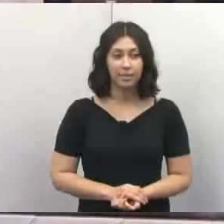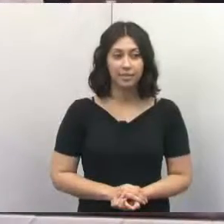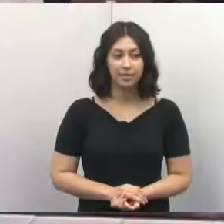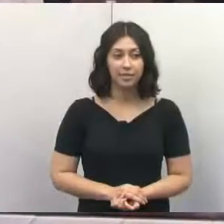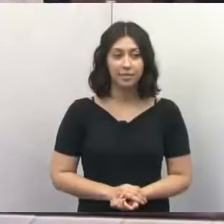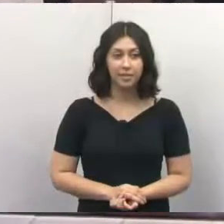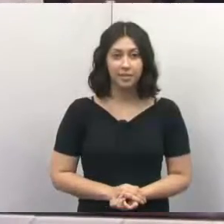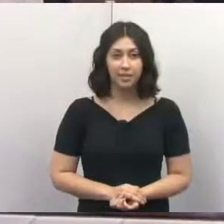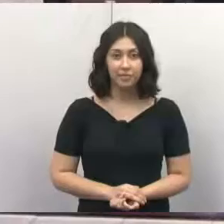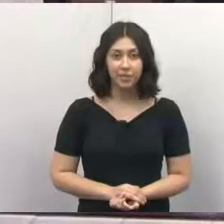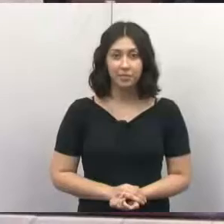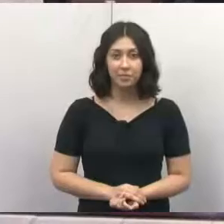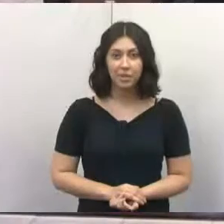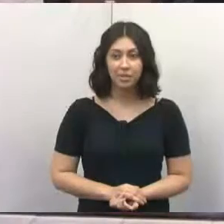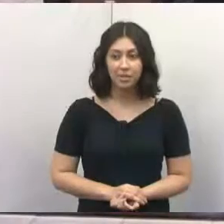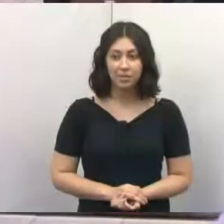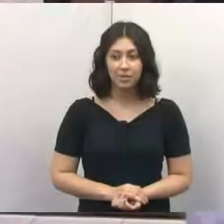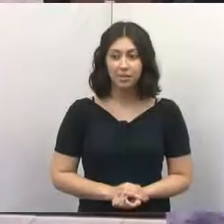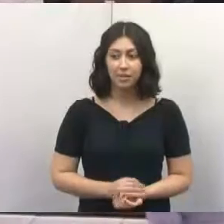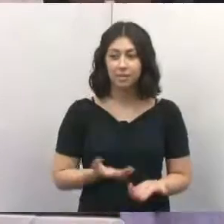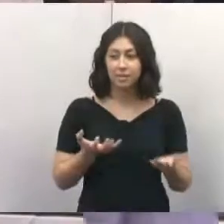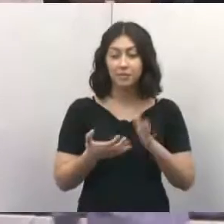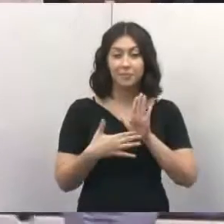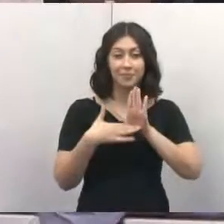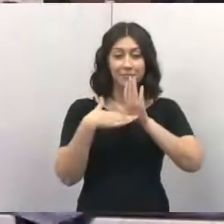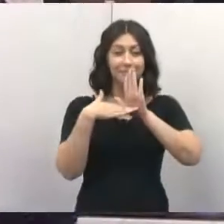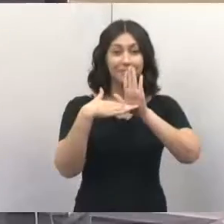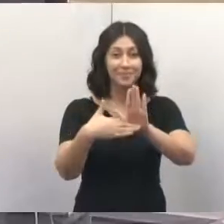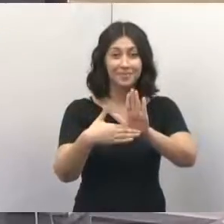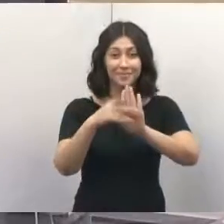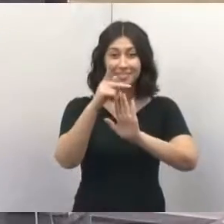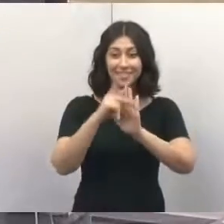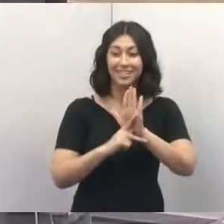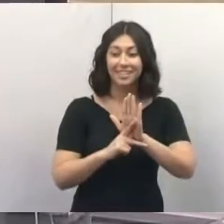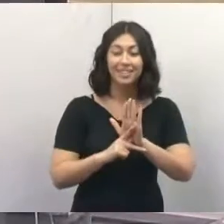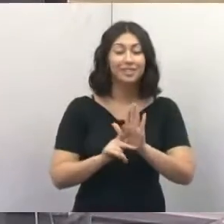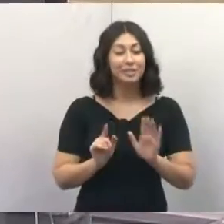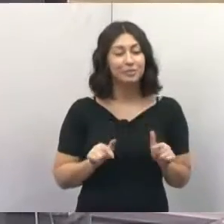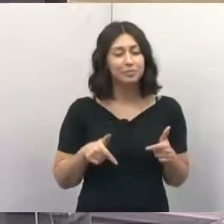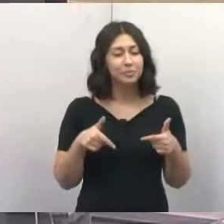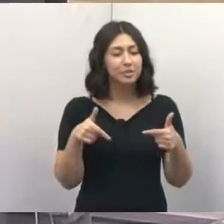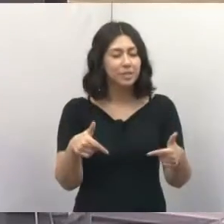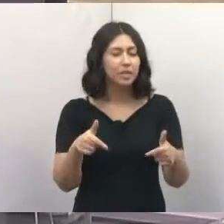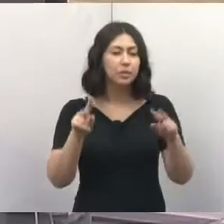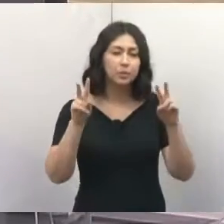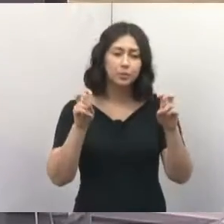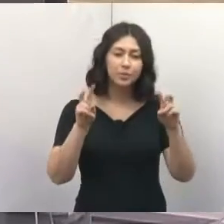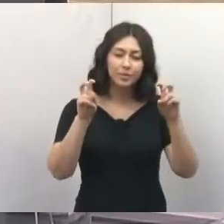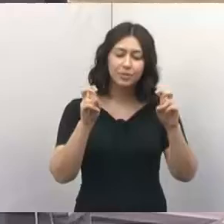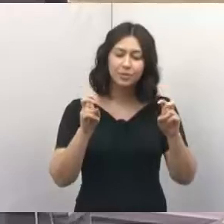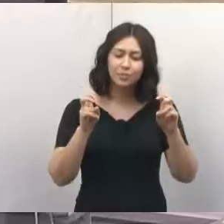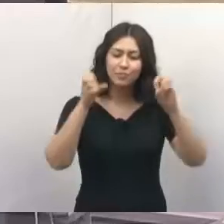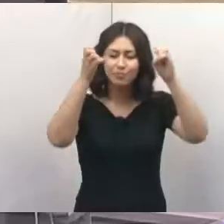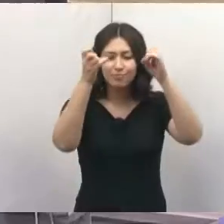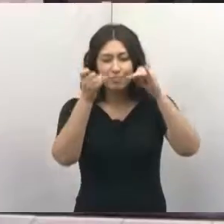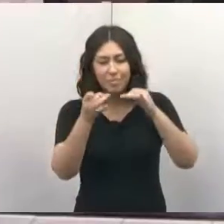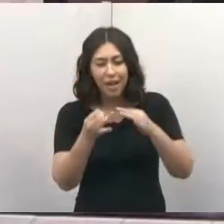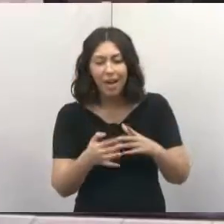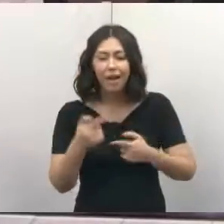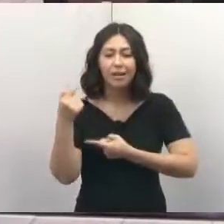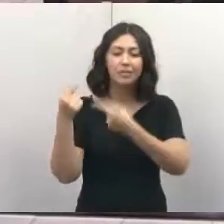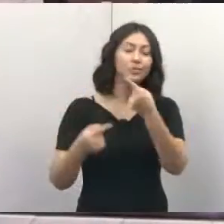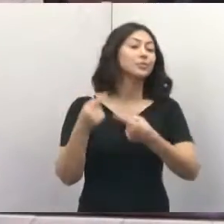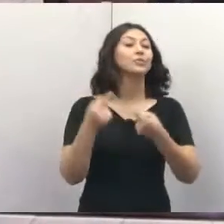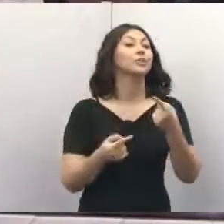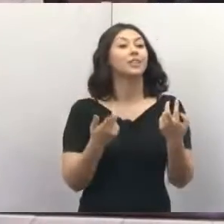Gostaria de contribuir com o projeto, né, e dizer aqui minha posição quanto a essa questão, né, de tudo que foi discutido.